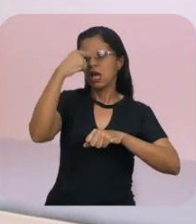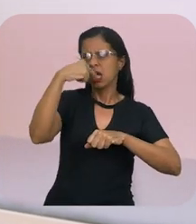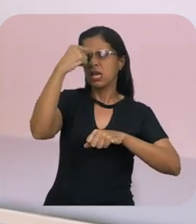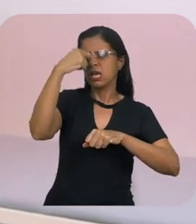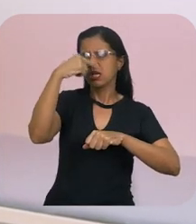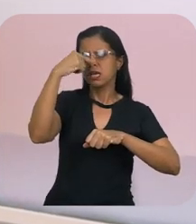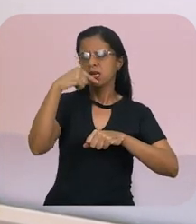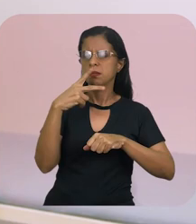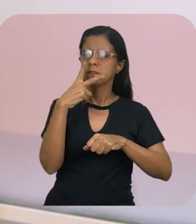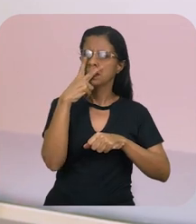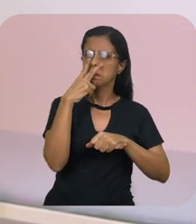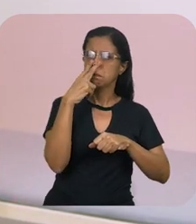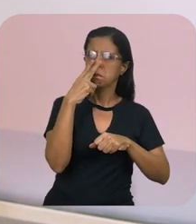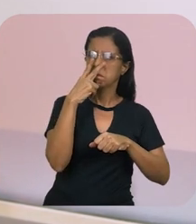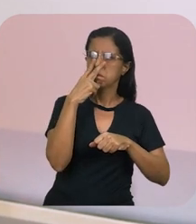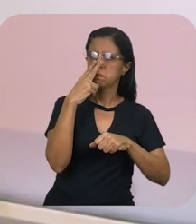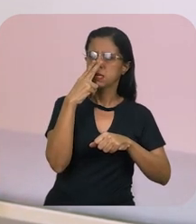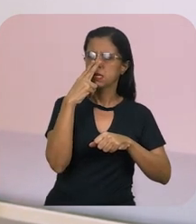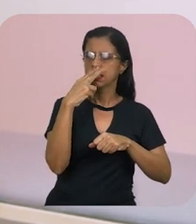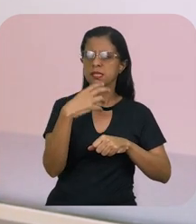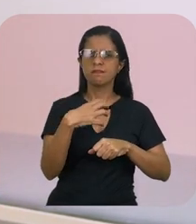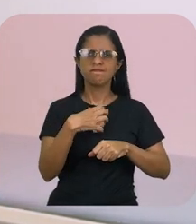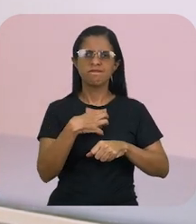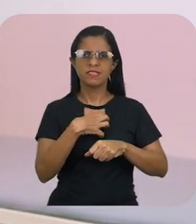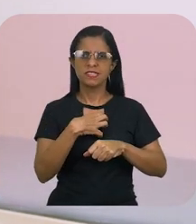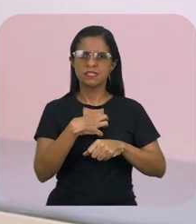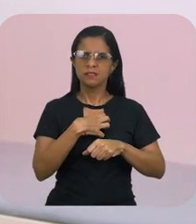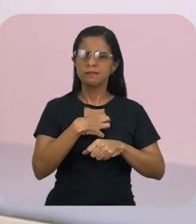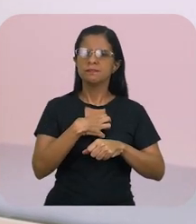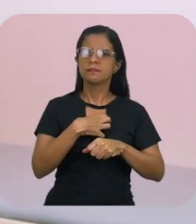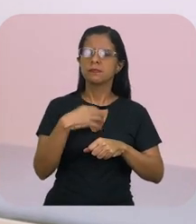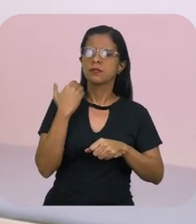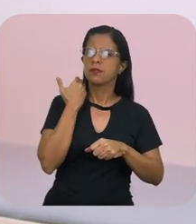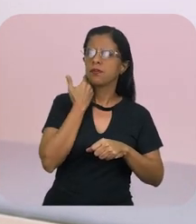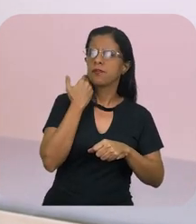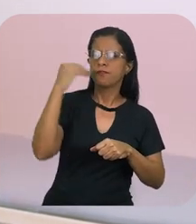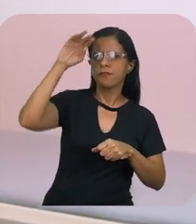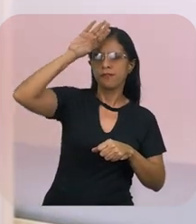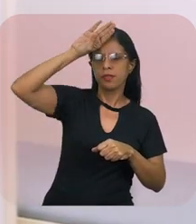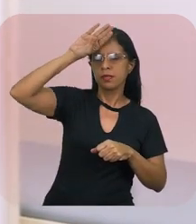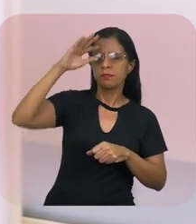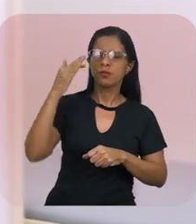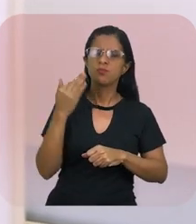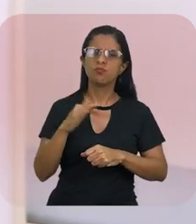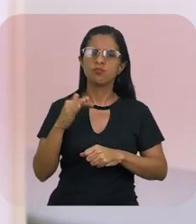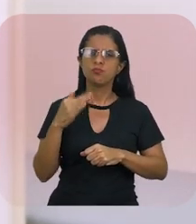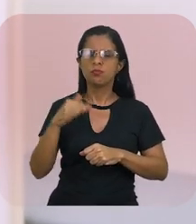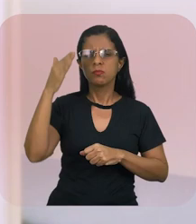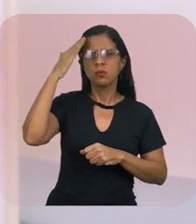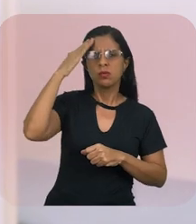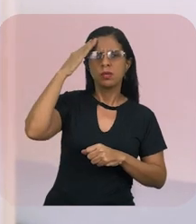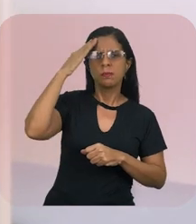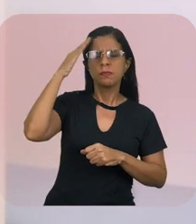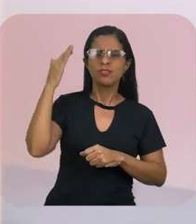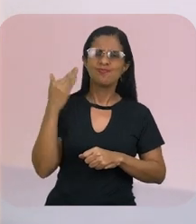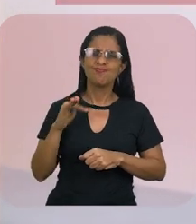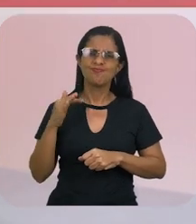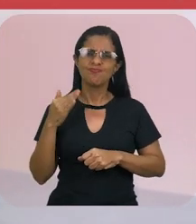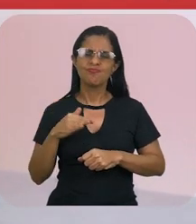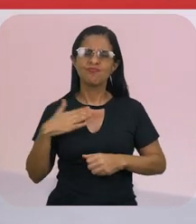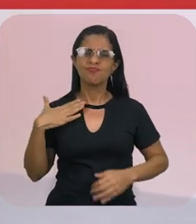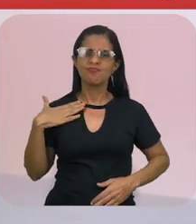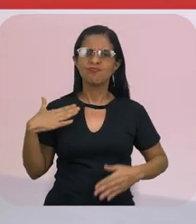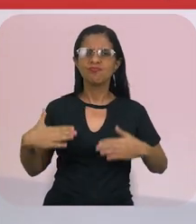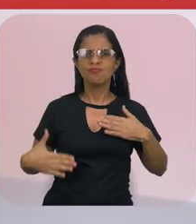o indivíduo ele começa a apresentar sintomas semelhantes a uma síndrome gripal. Febre, dores no corpo, dor